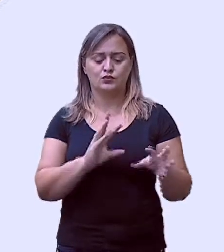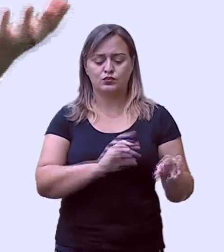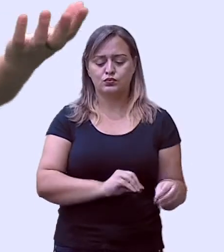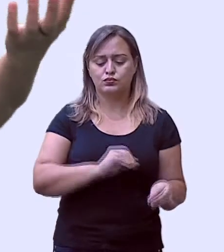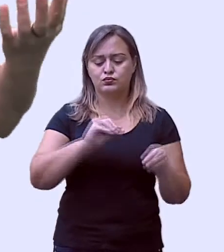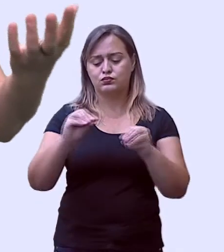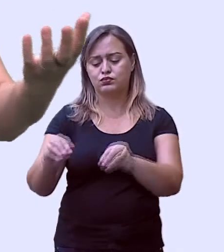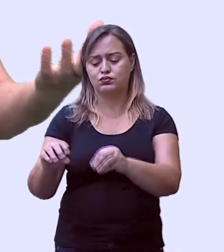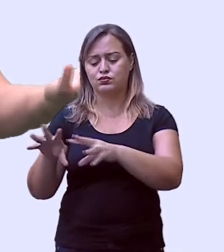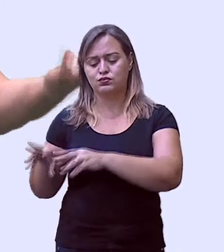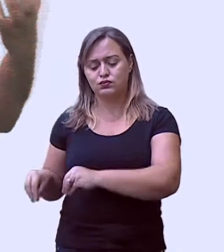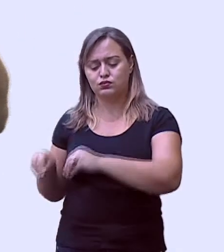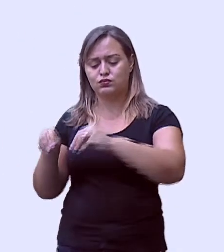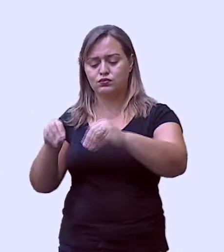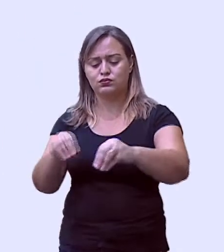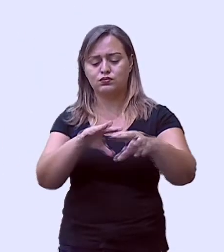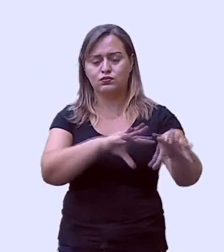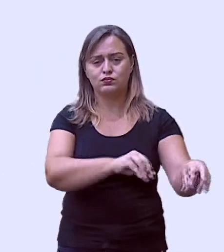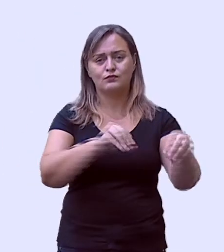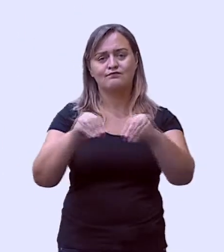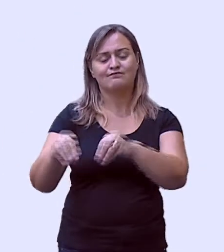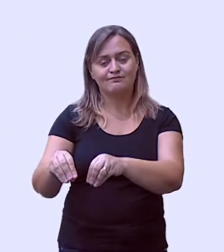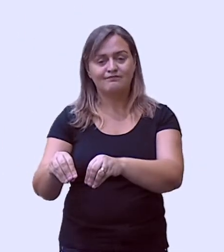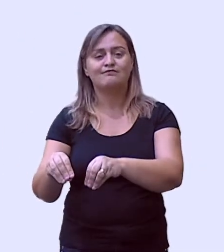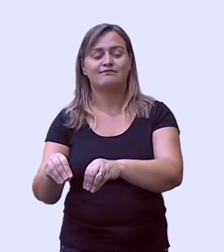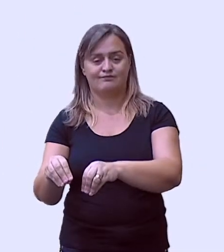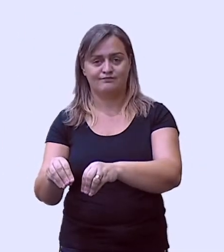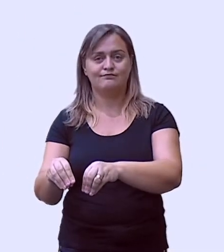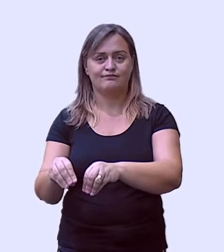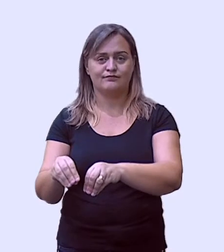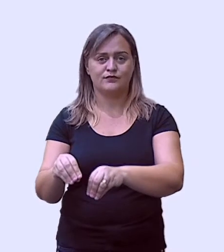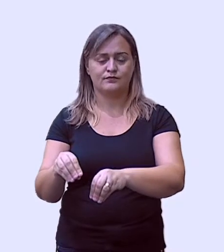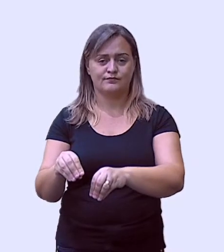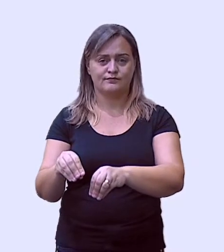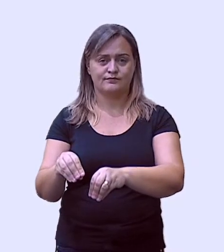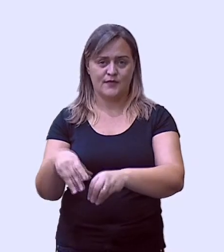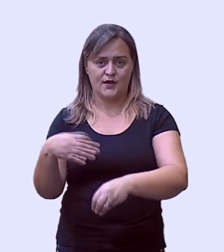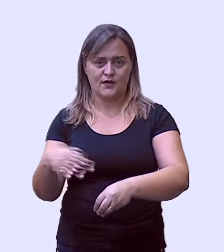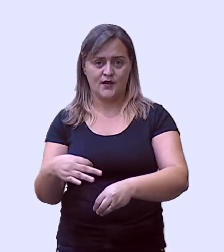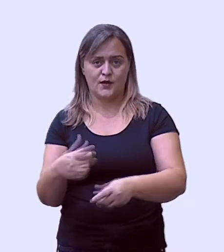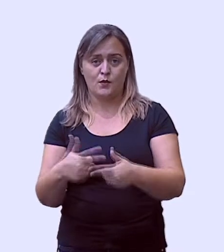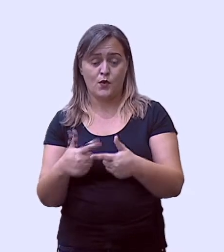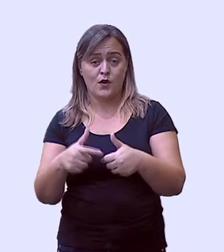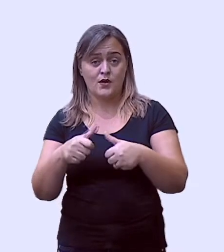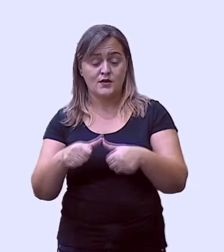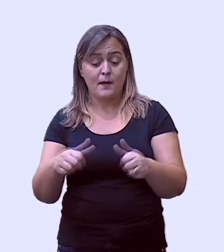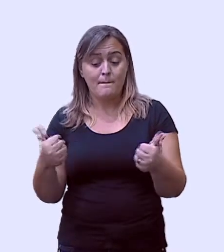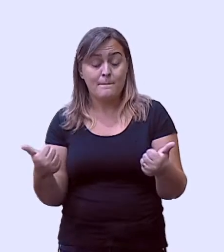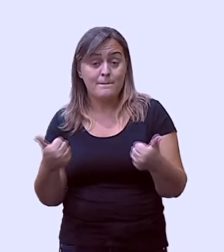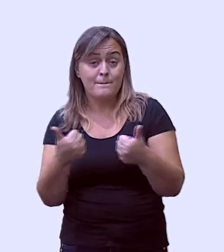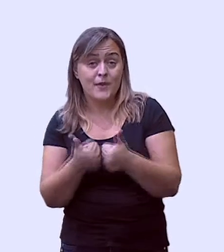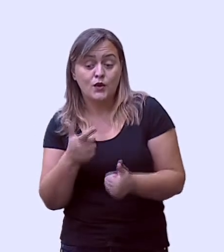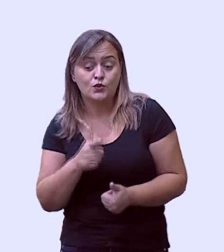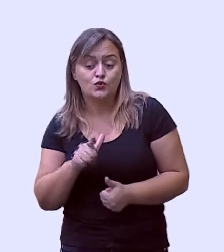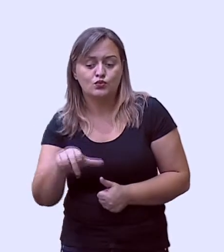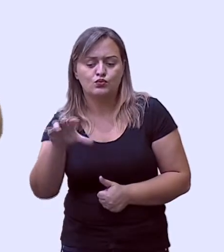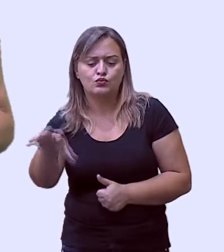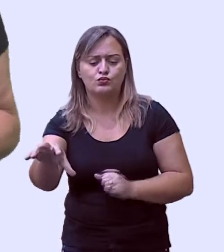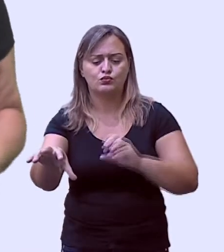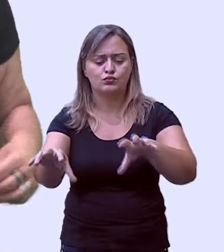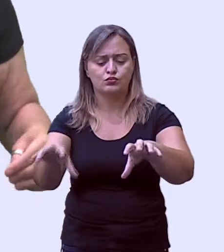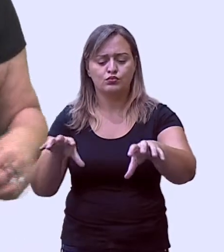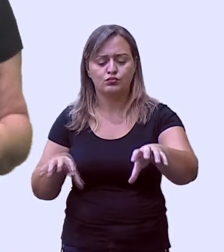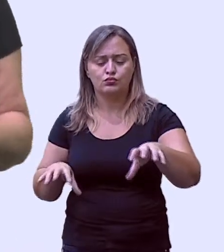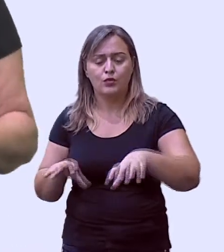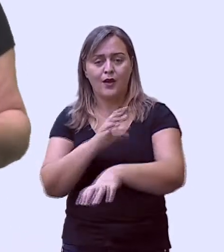de um outro bioma, trazendo para si características dele. Então, olha só, neste bioma